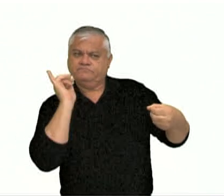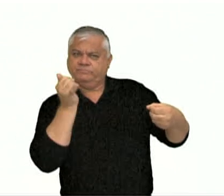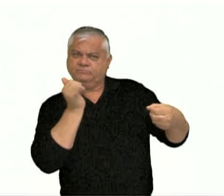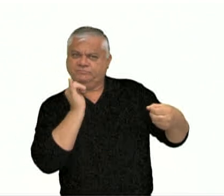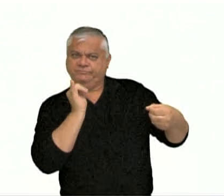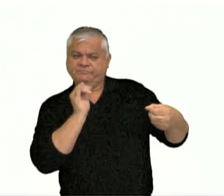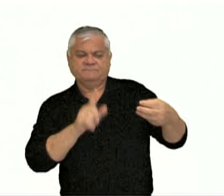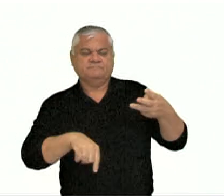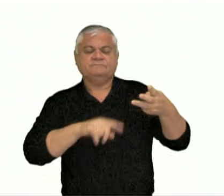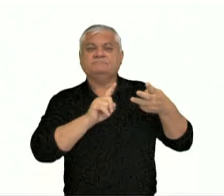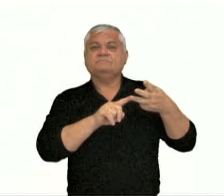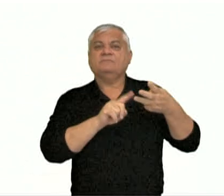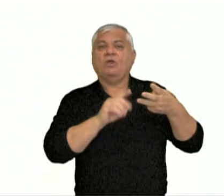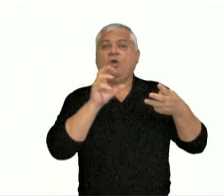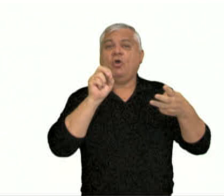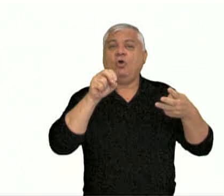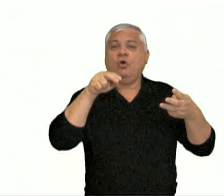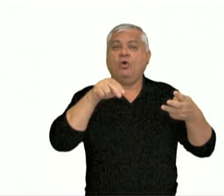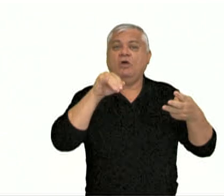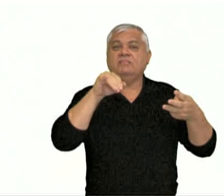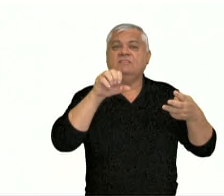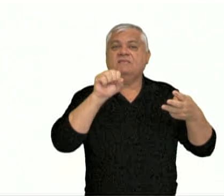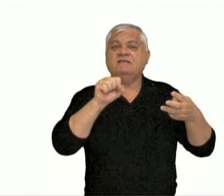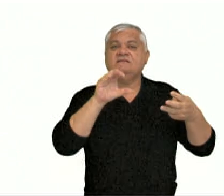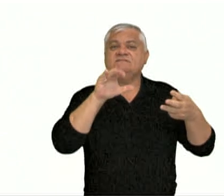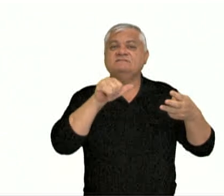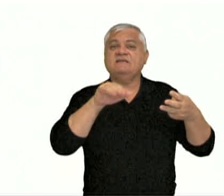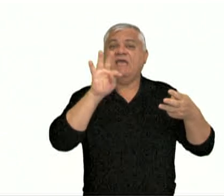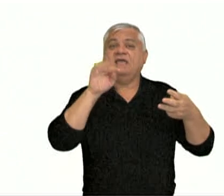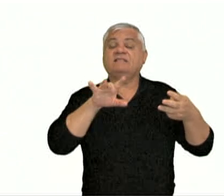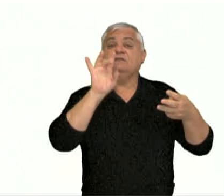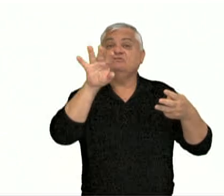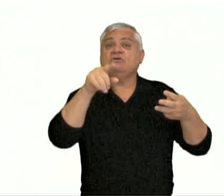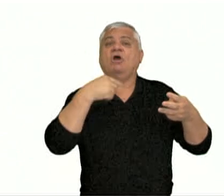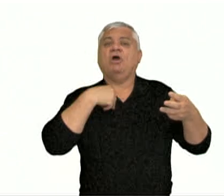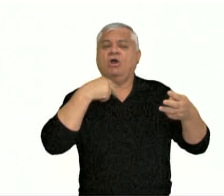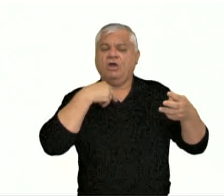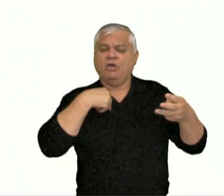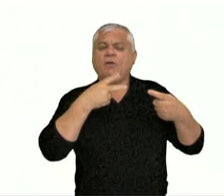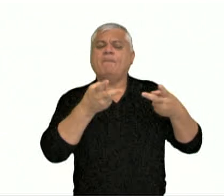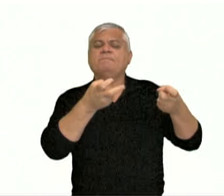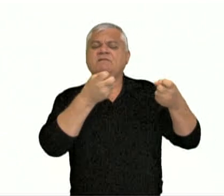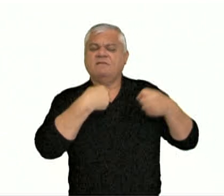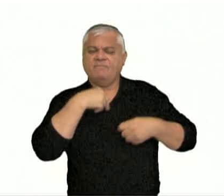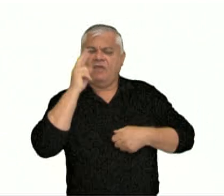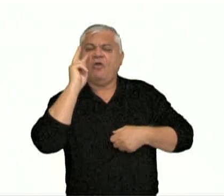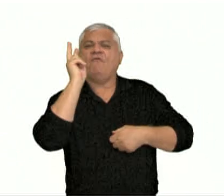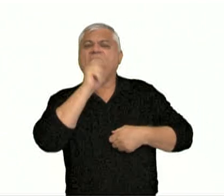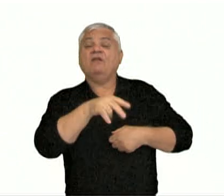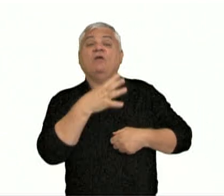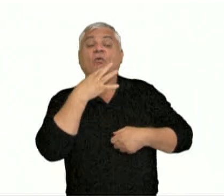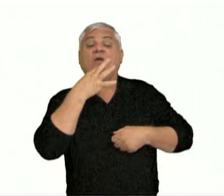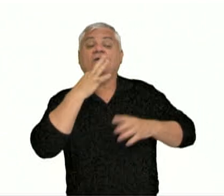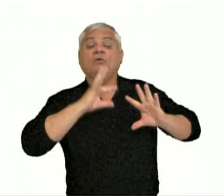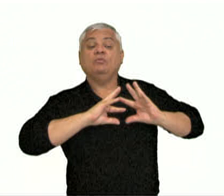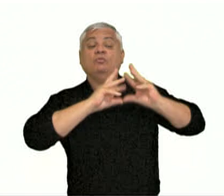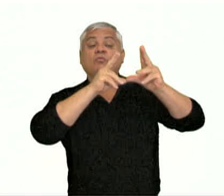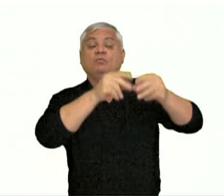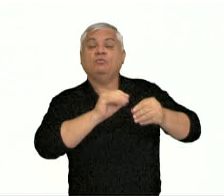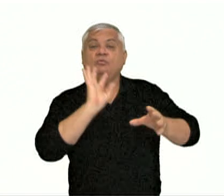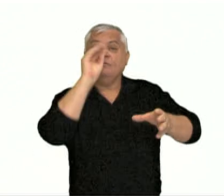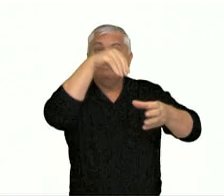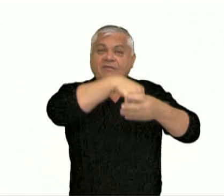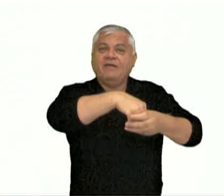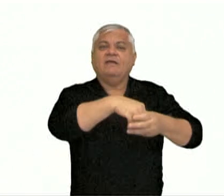narrador onisciente, o que seria? Olha, ela estava lá, eu percebi que ela estava falando, que ela gostava de falar, tal,